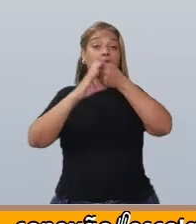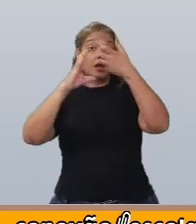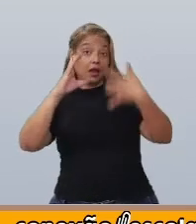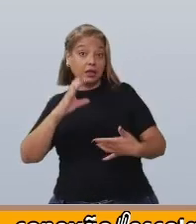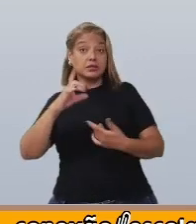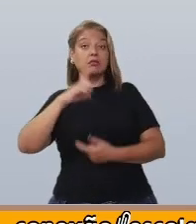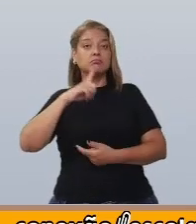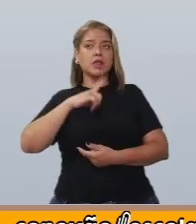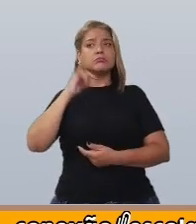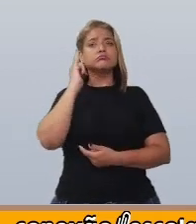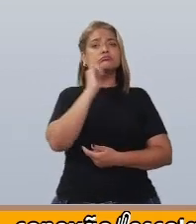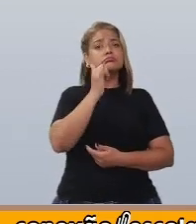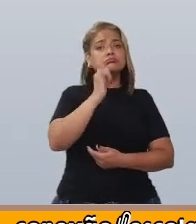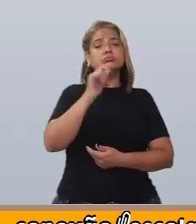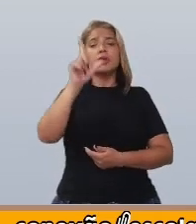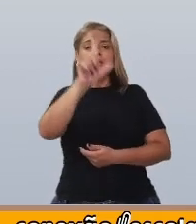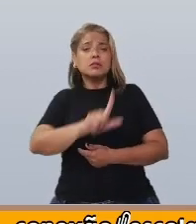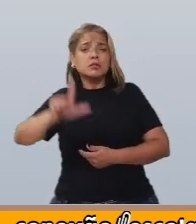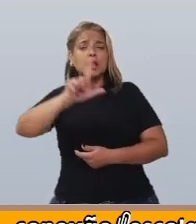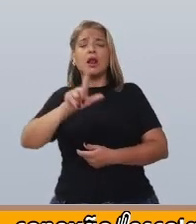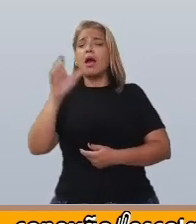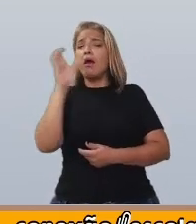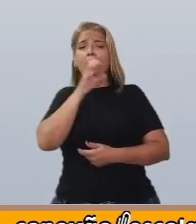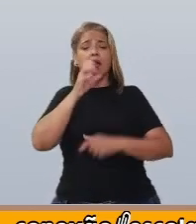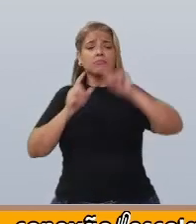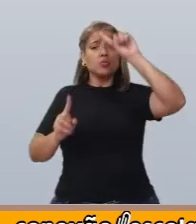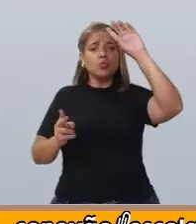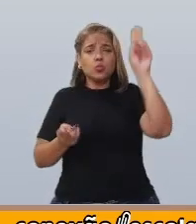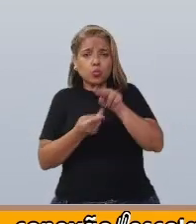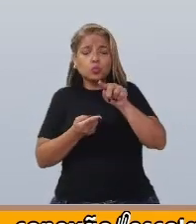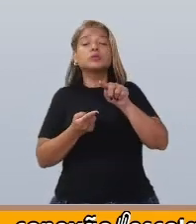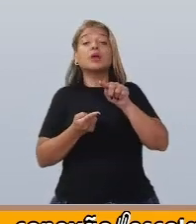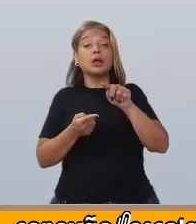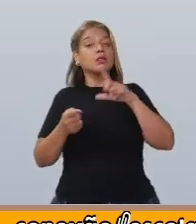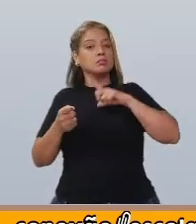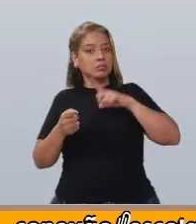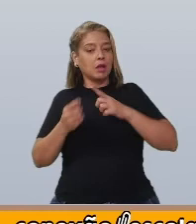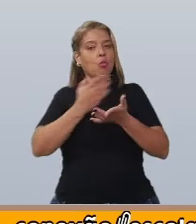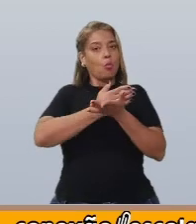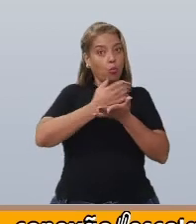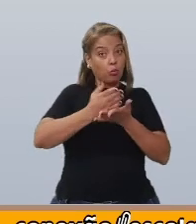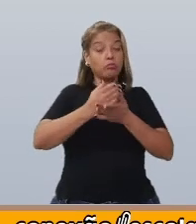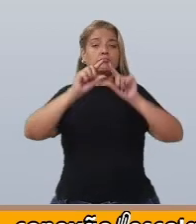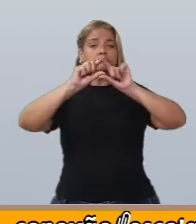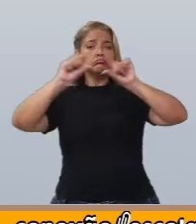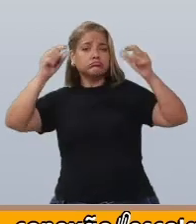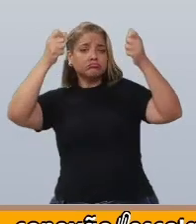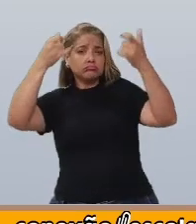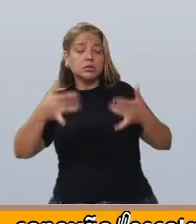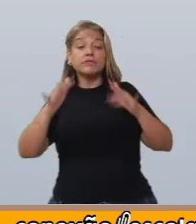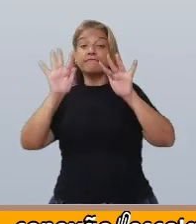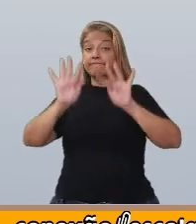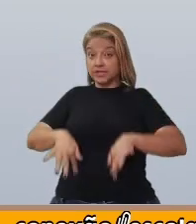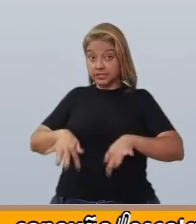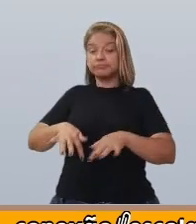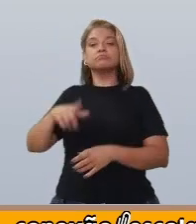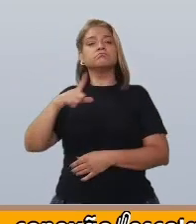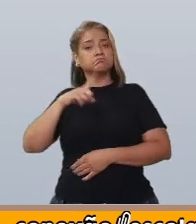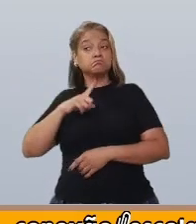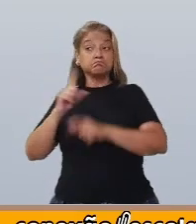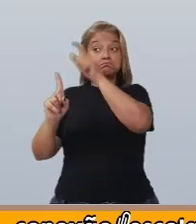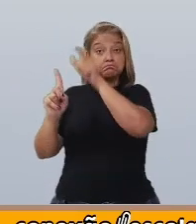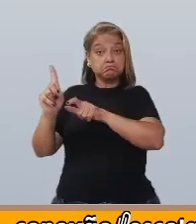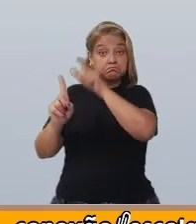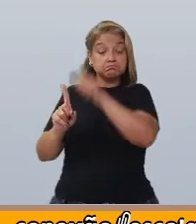uma narrativa literária curta, tendo começo, meio e fim. Tem